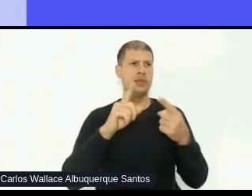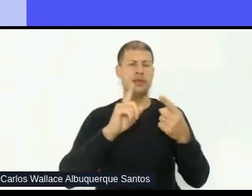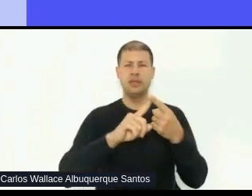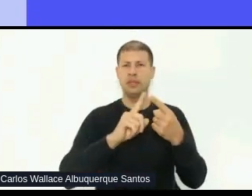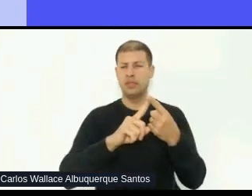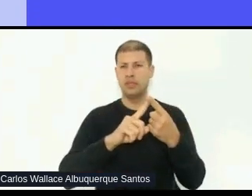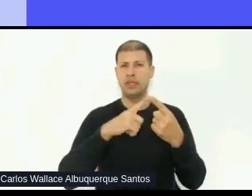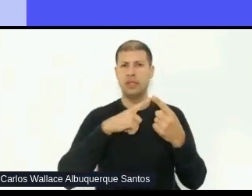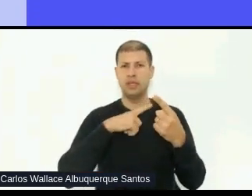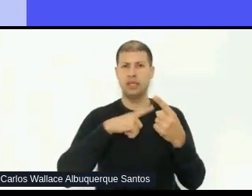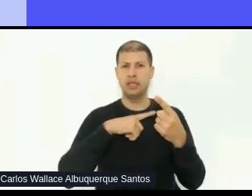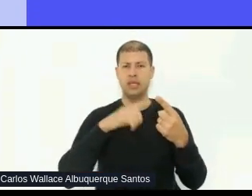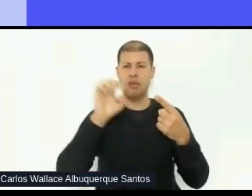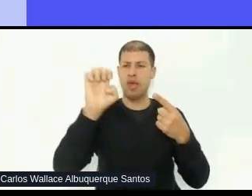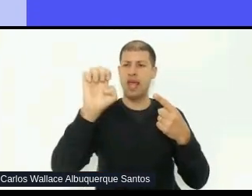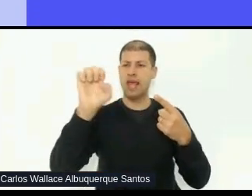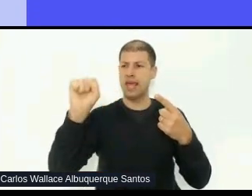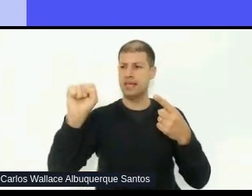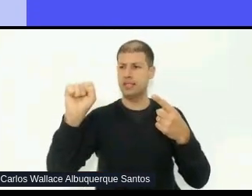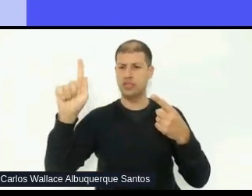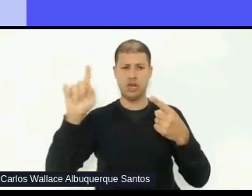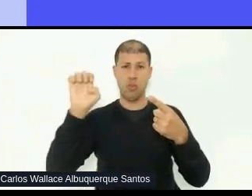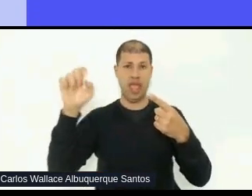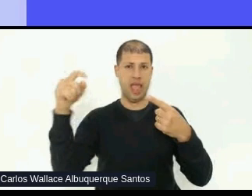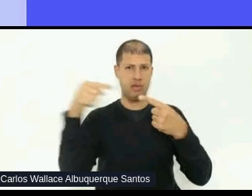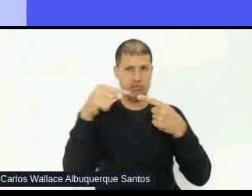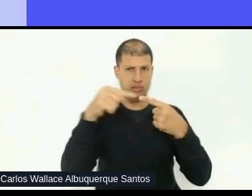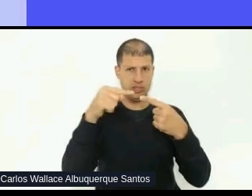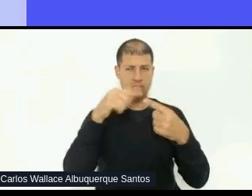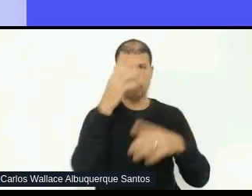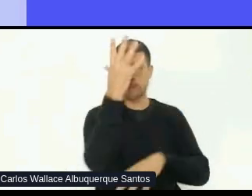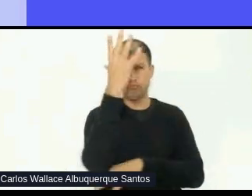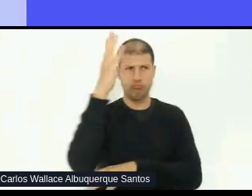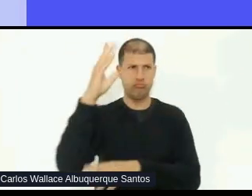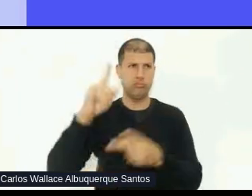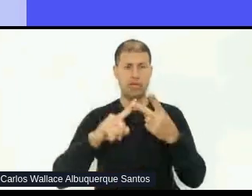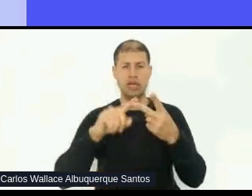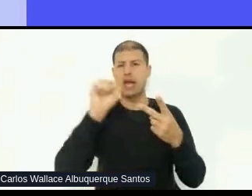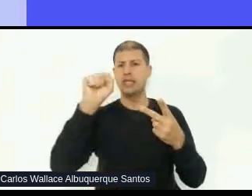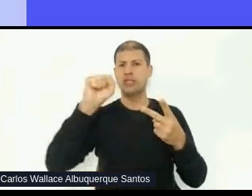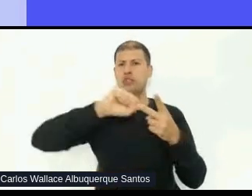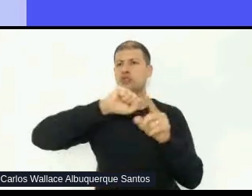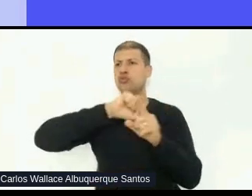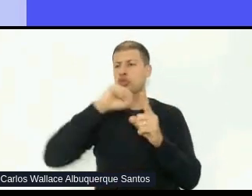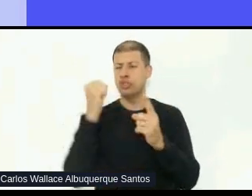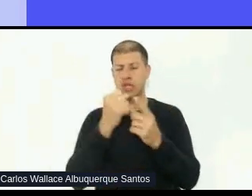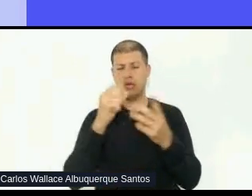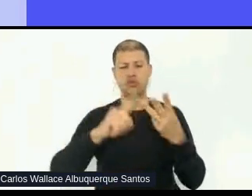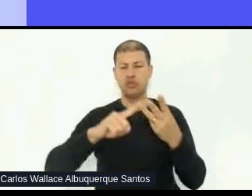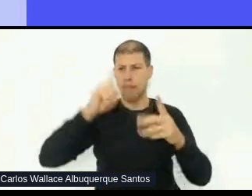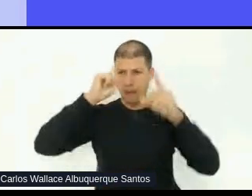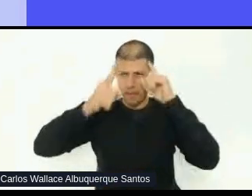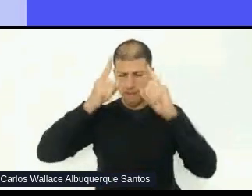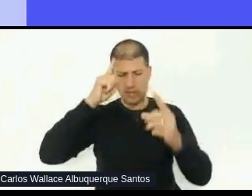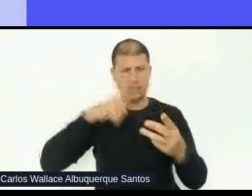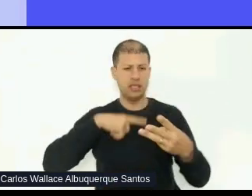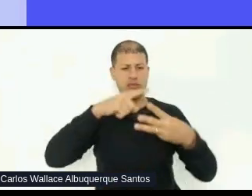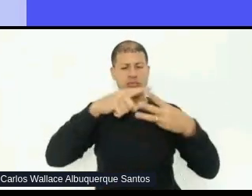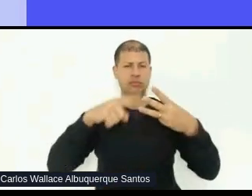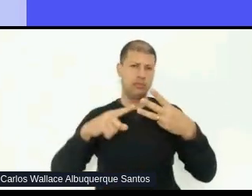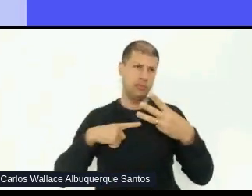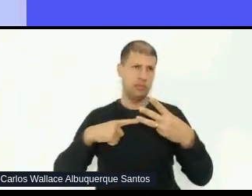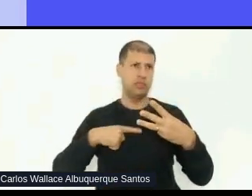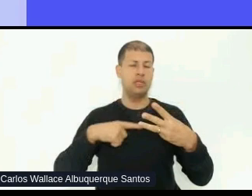parte de sustentabilidade ou ambiental, S de social e G de governança. A parte de Environment ou ambiental envolve o